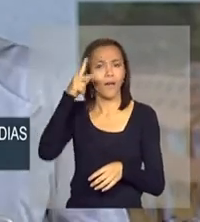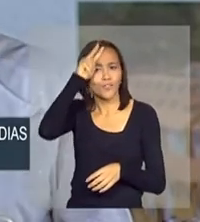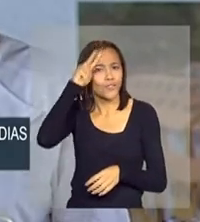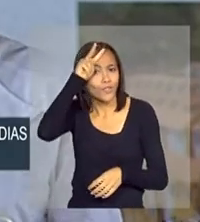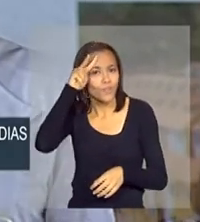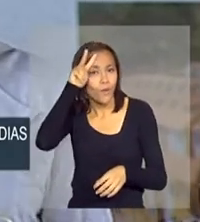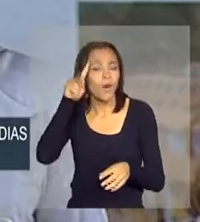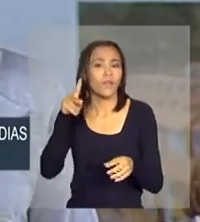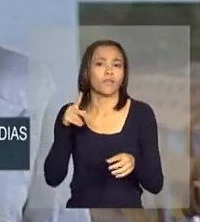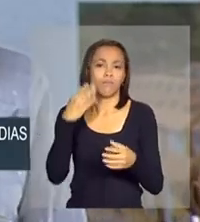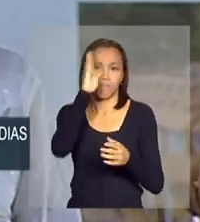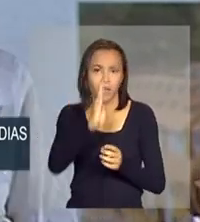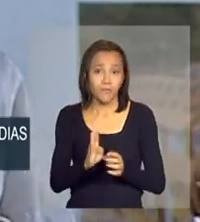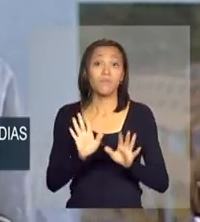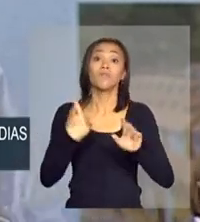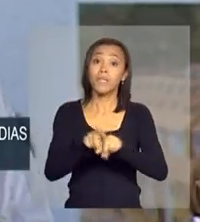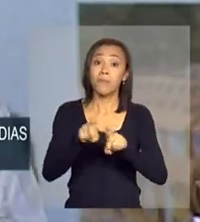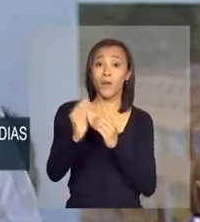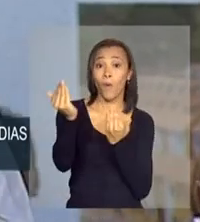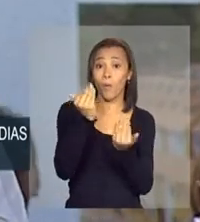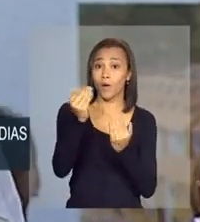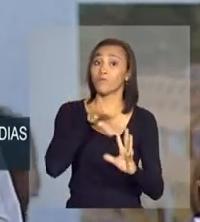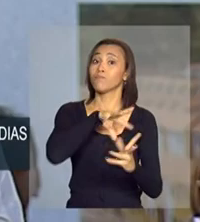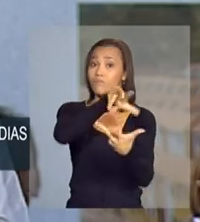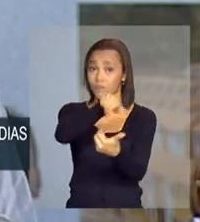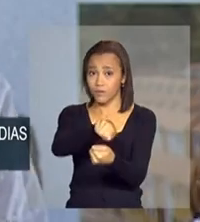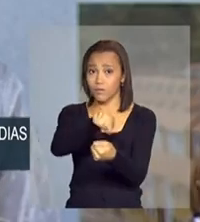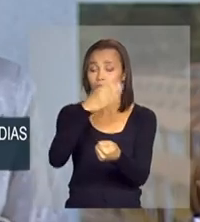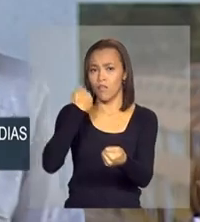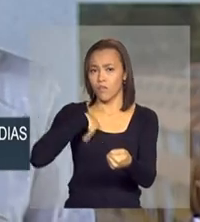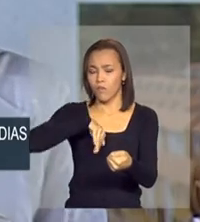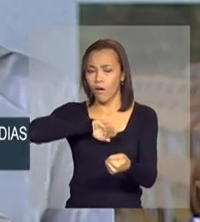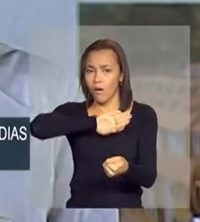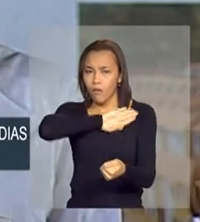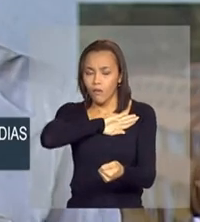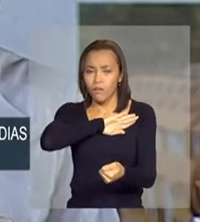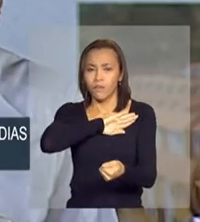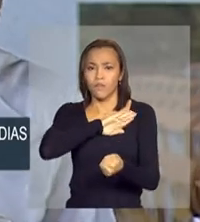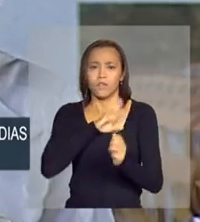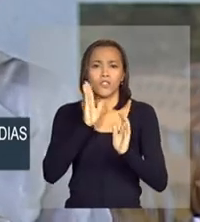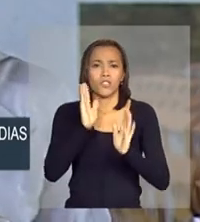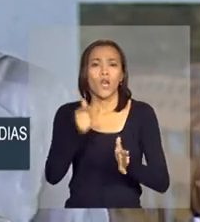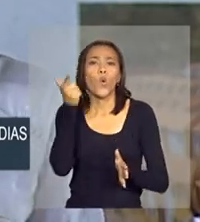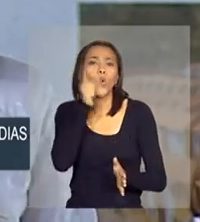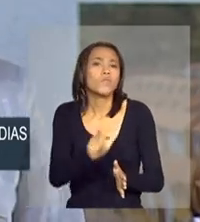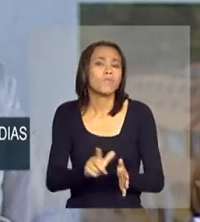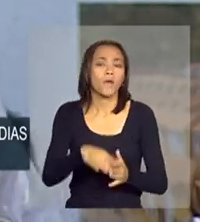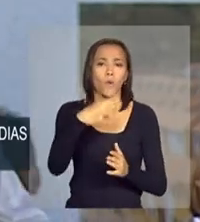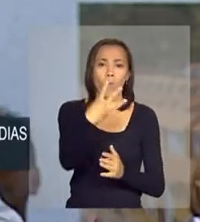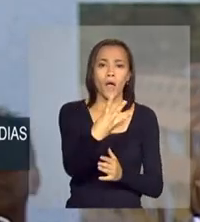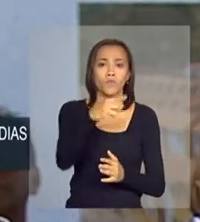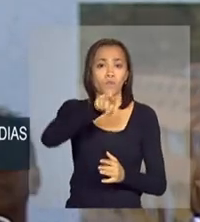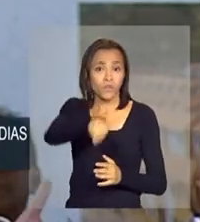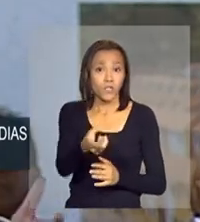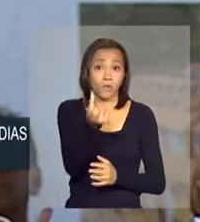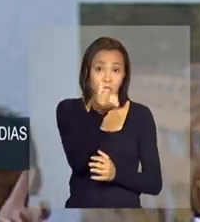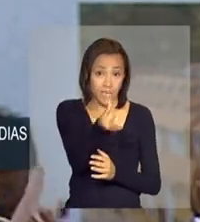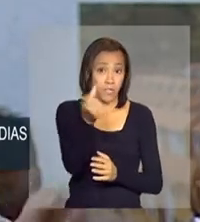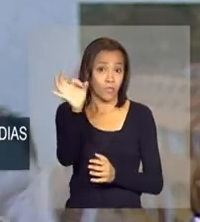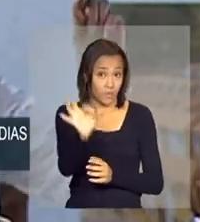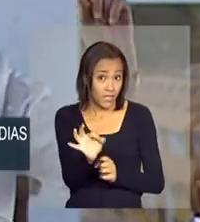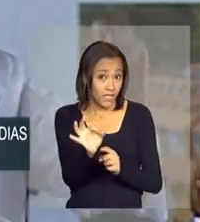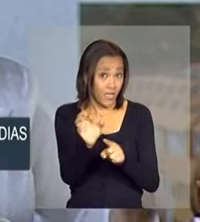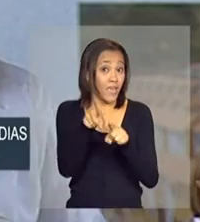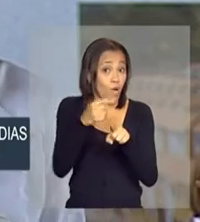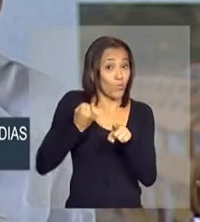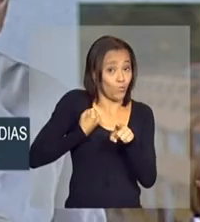é também em relação ao mundo e nós chegamos a 4,6 por cento que é